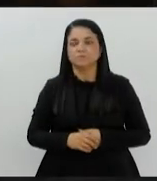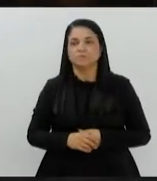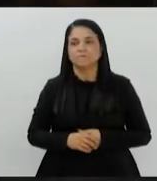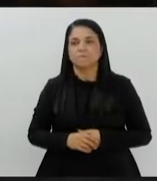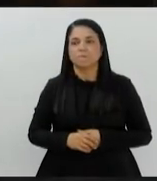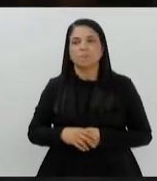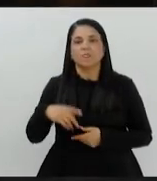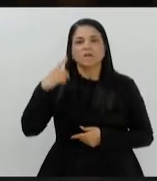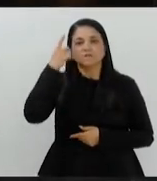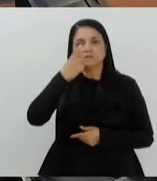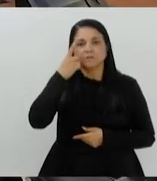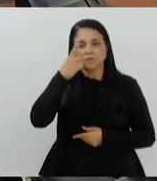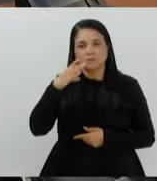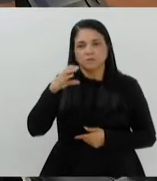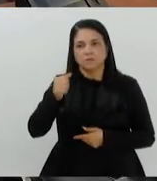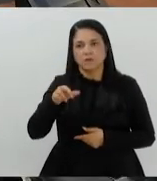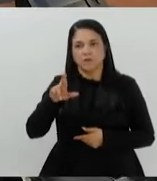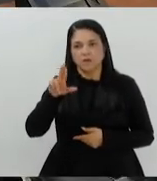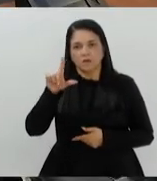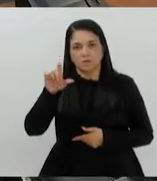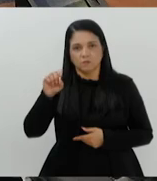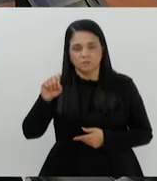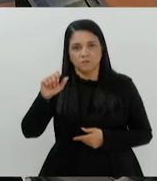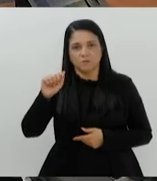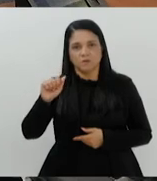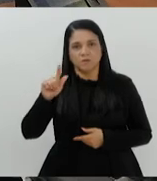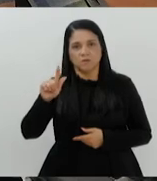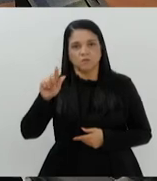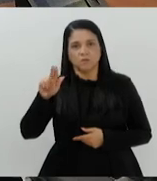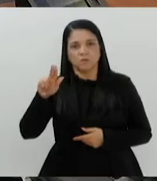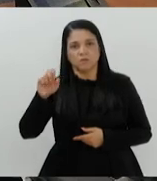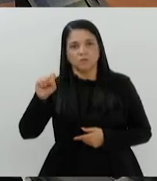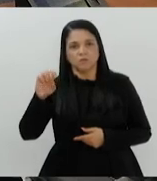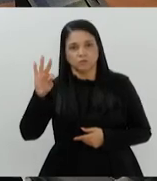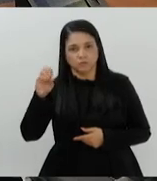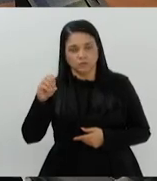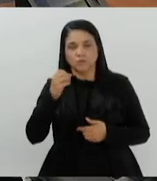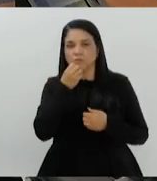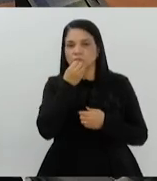Deputado Carlos Augusto. Presidenta, boa tarde, boa tarde.